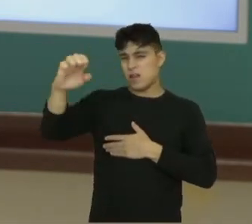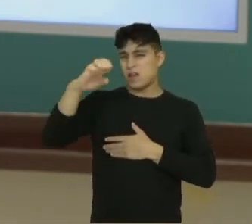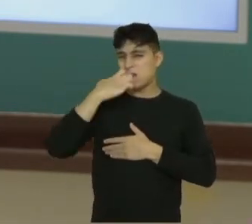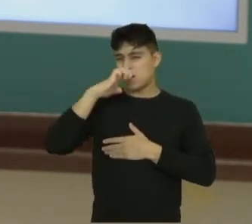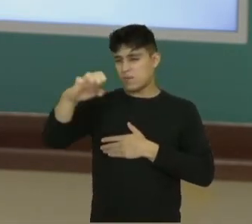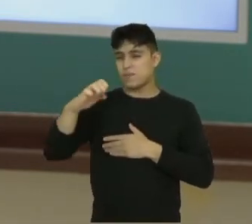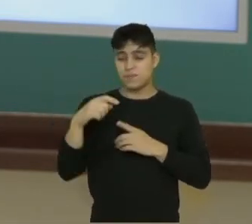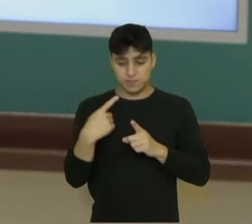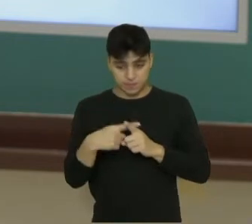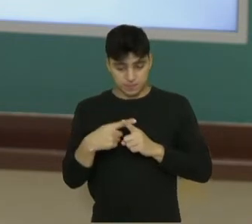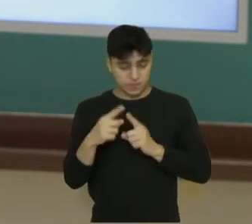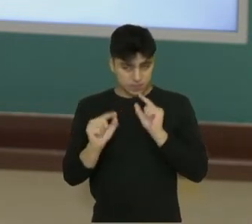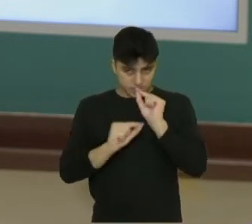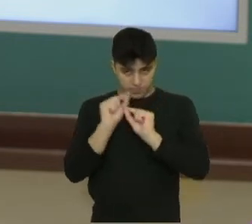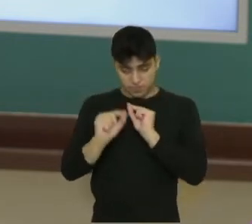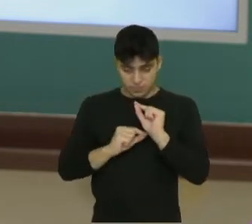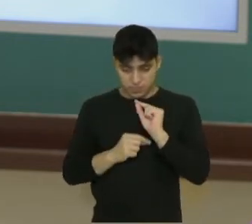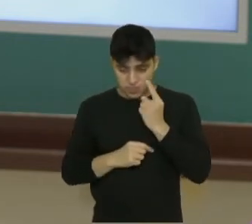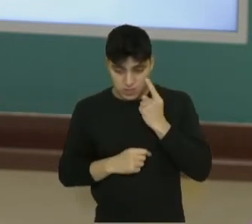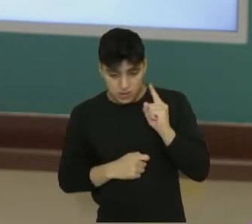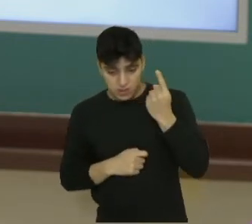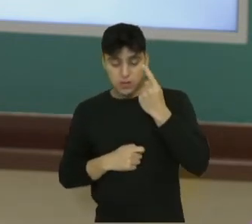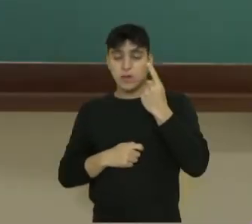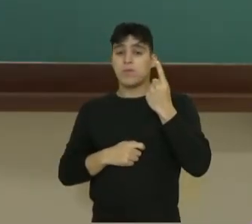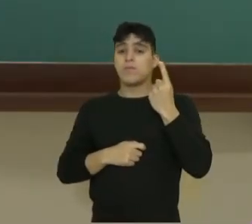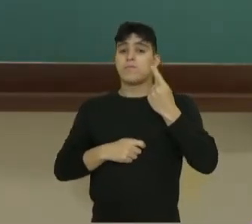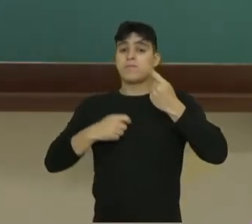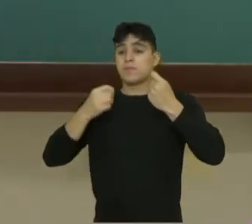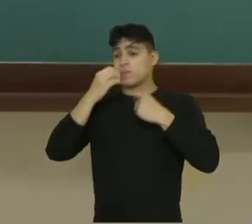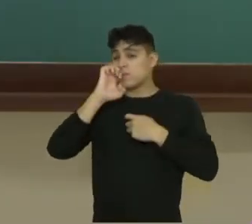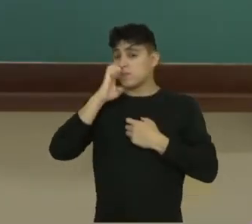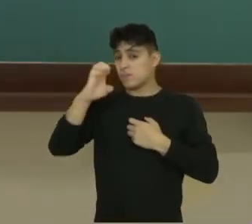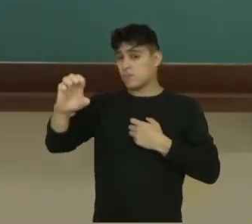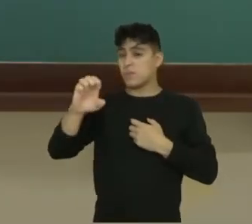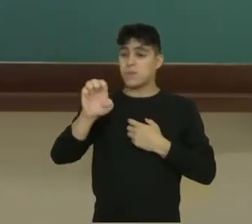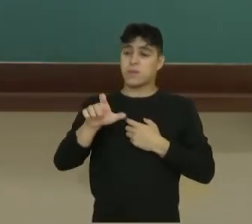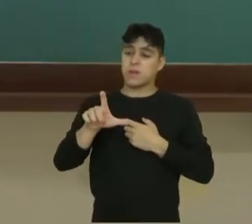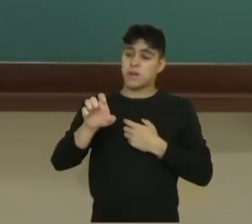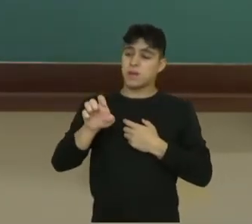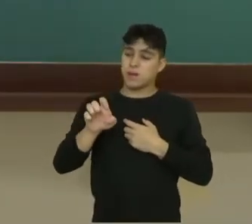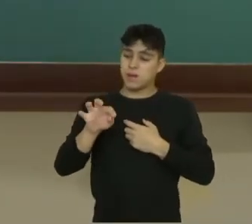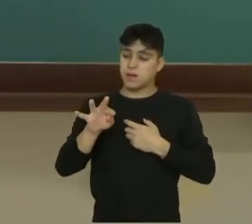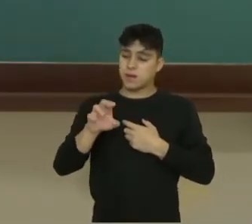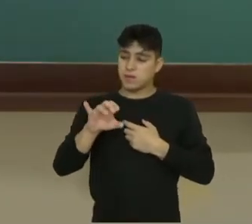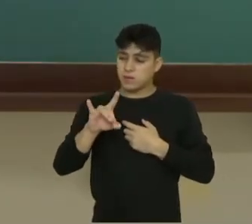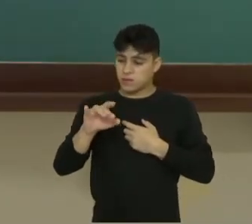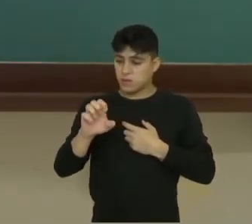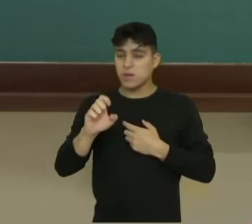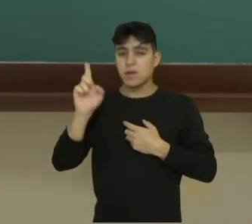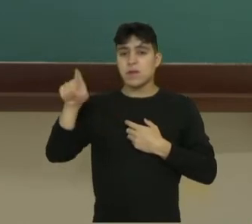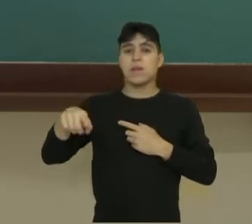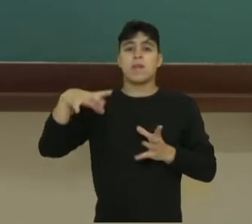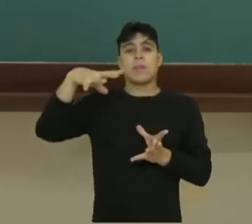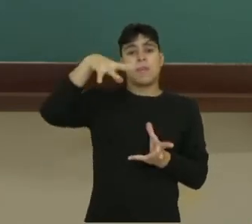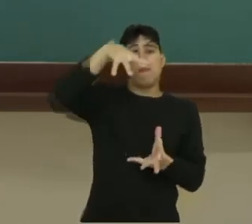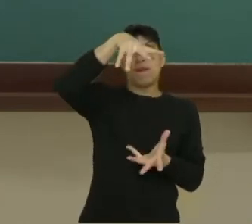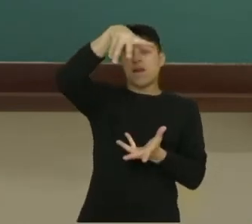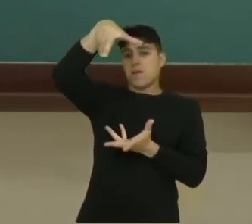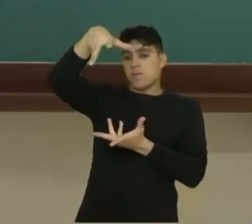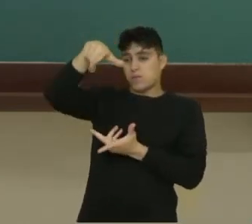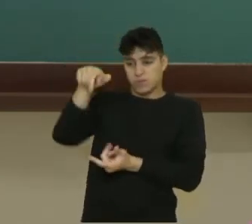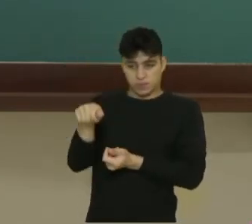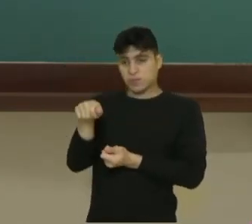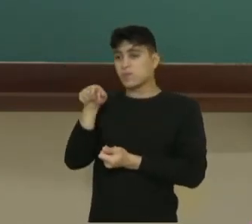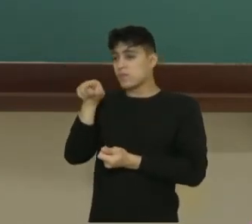seguinte. Primeiro, a eletricidade, ela é uma fonte de energia universal, né? Então,